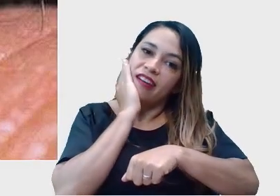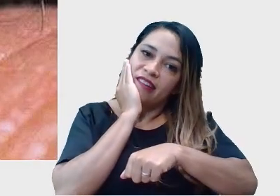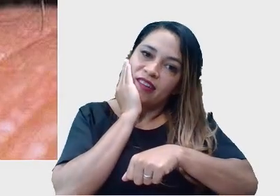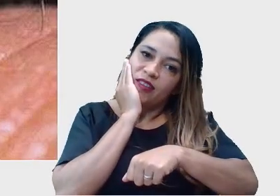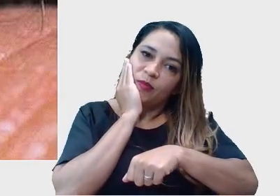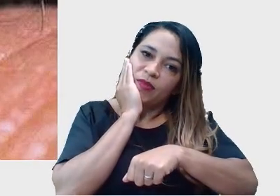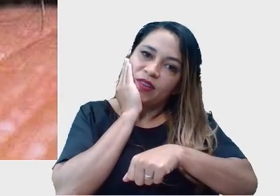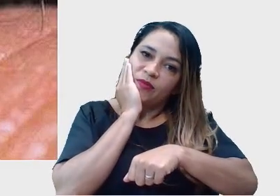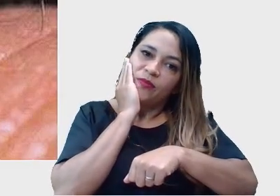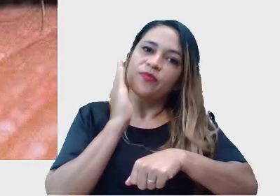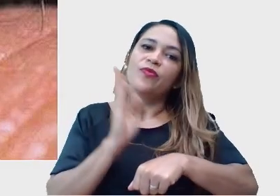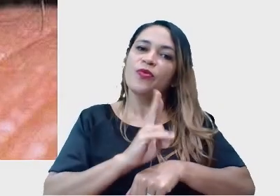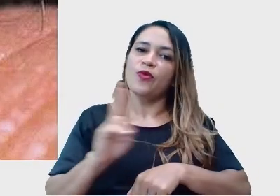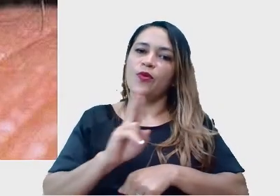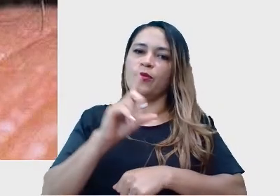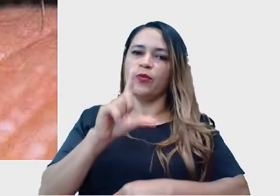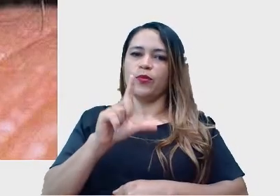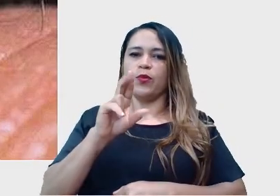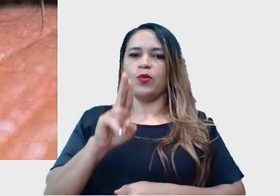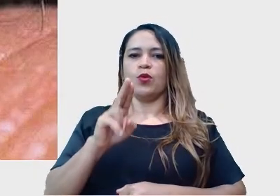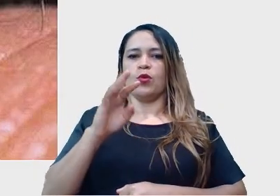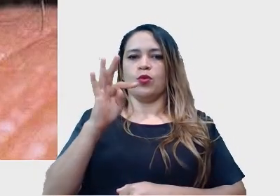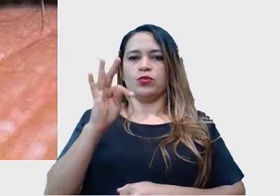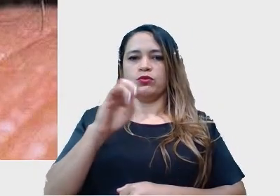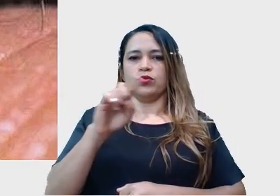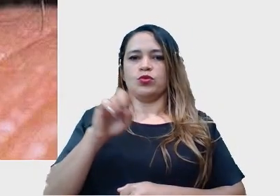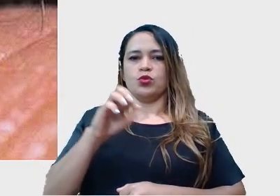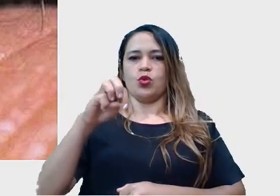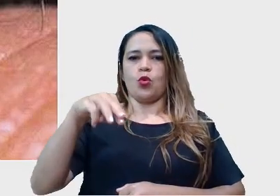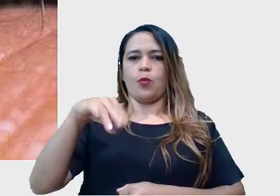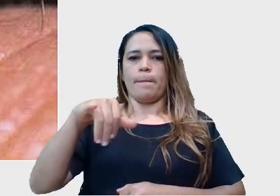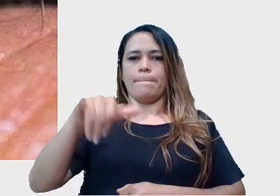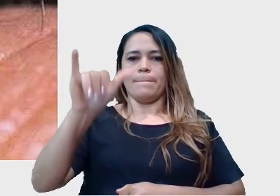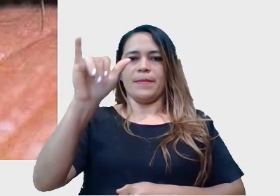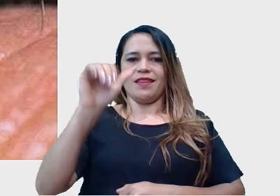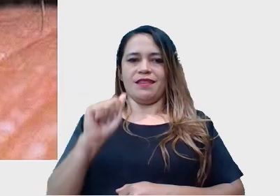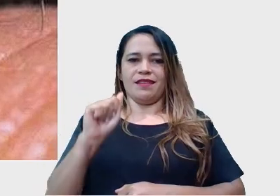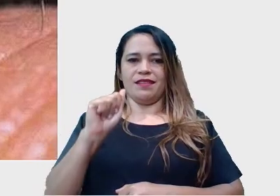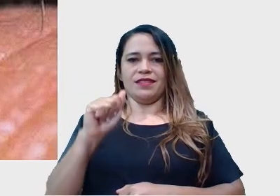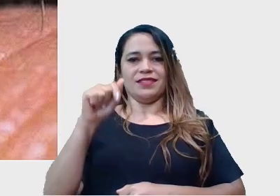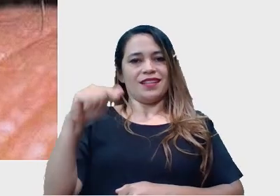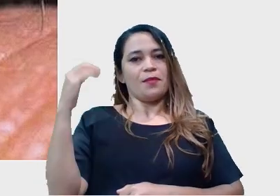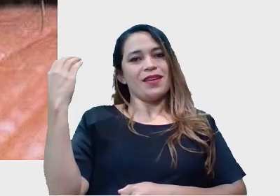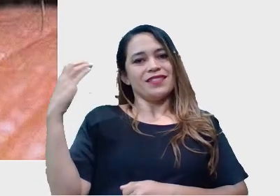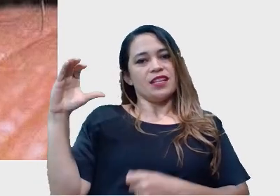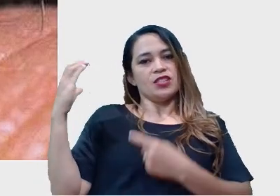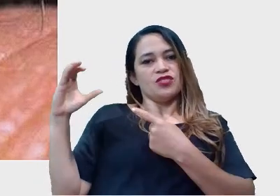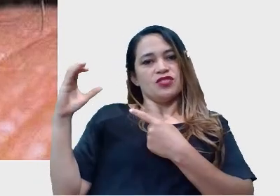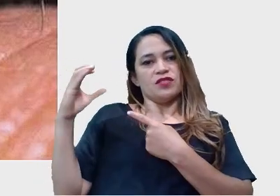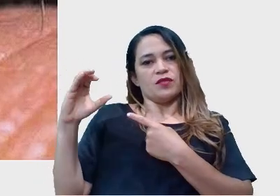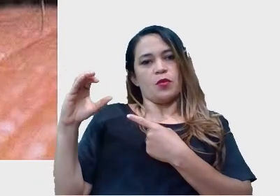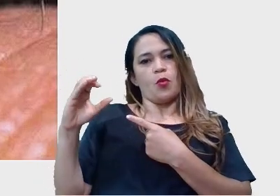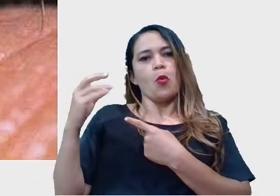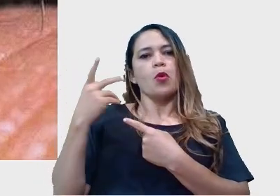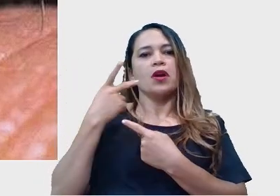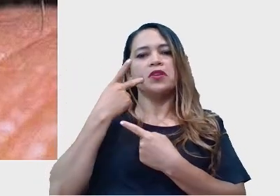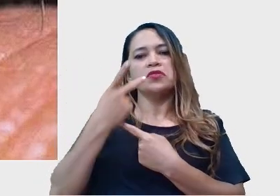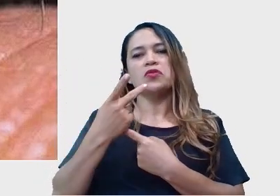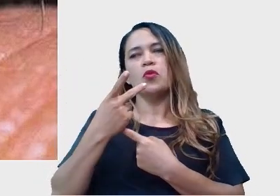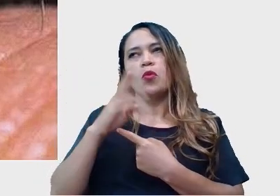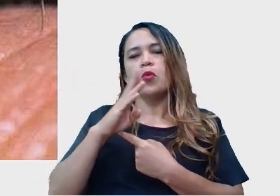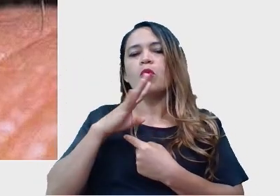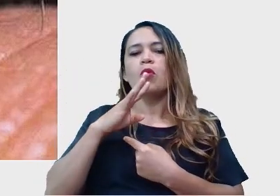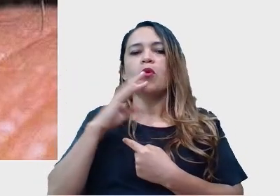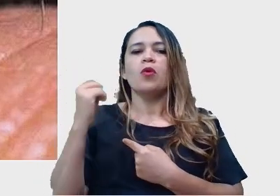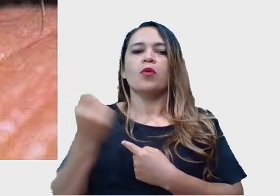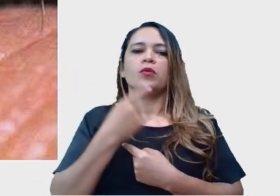de um mosquito chamado de lutzomia. Só que lutzomia é o nome científico dele. O nome popular que a gente usa muito